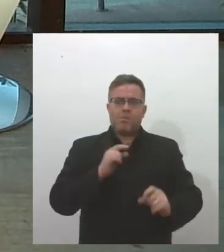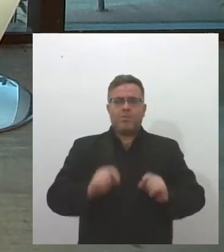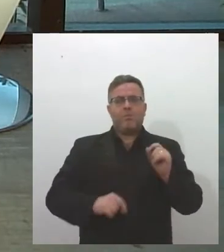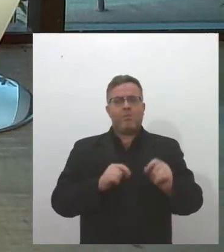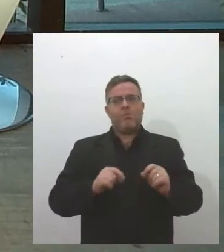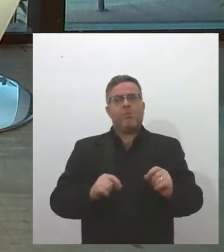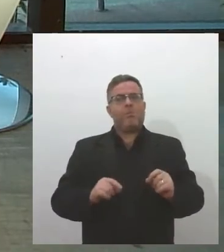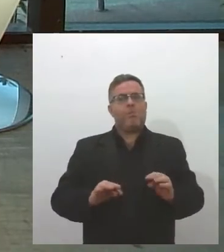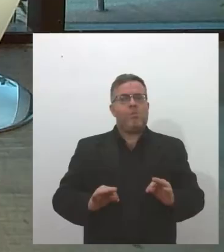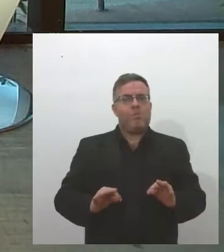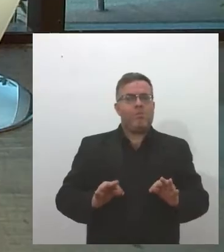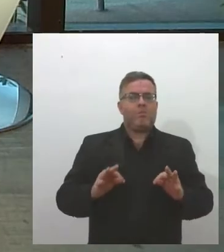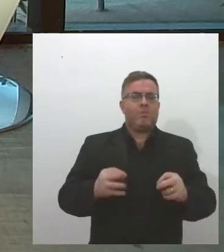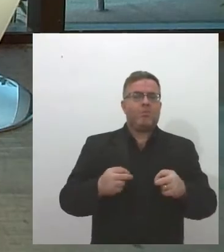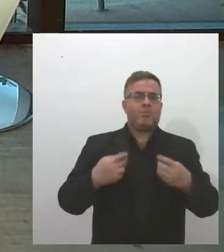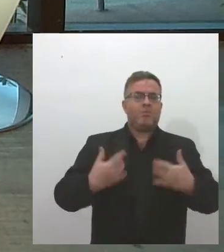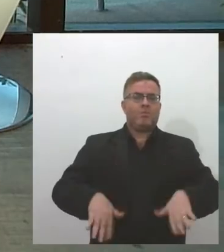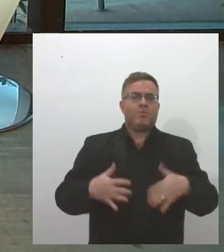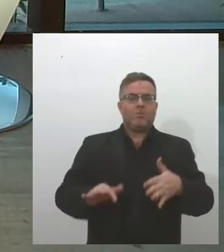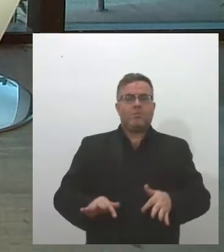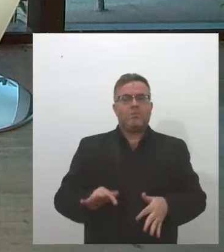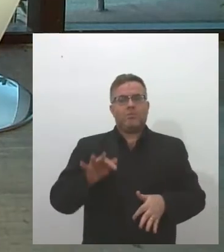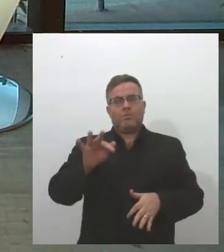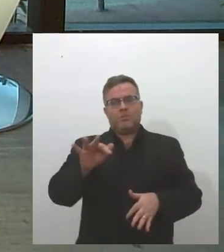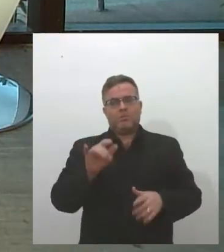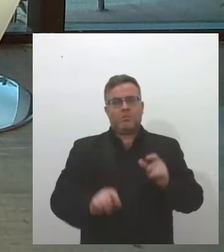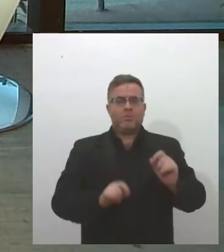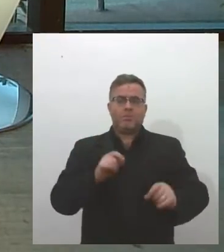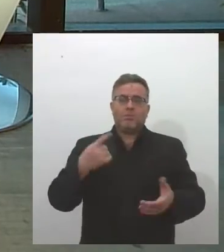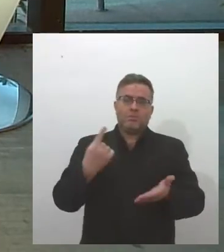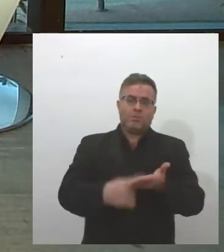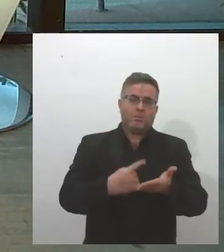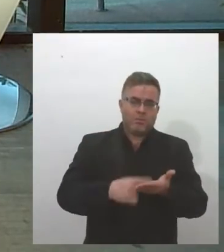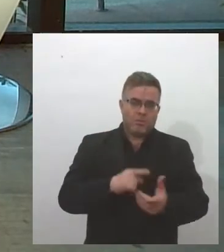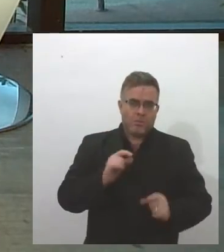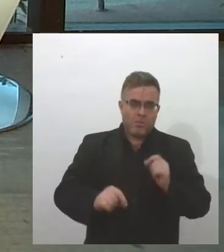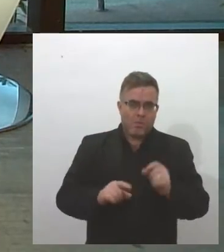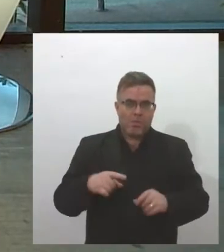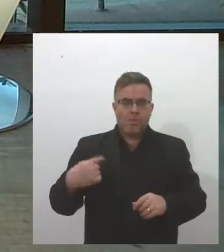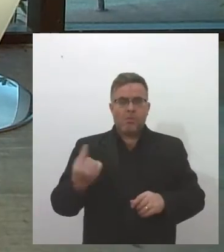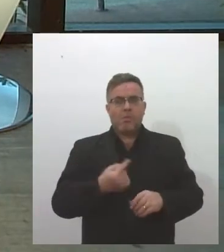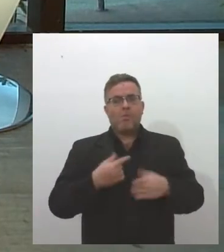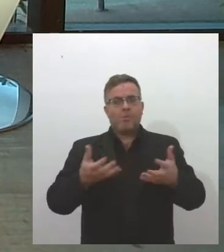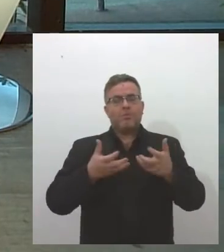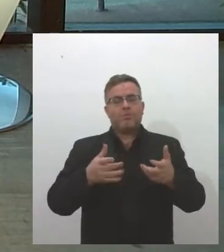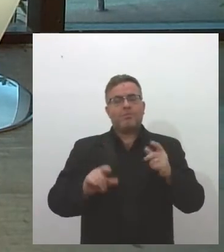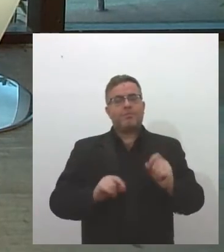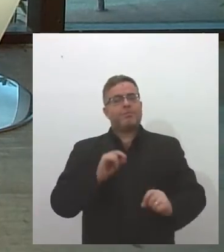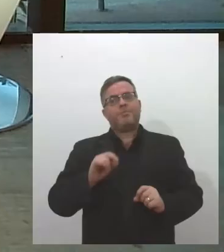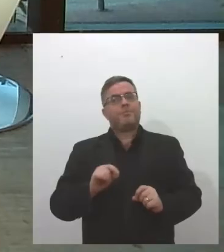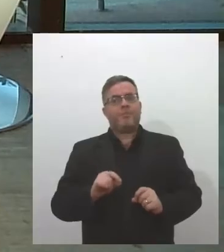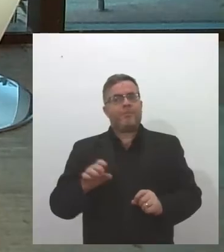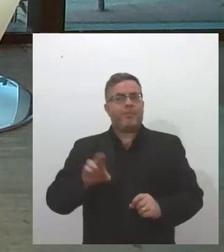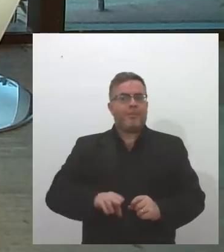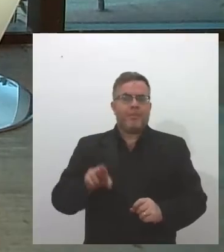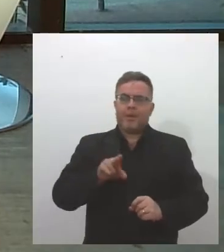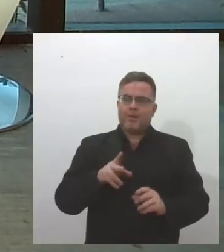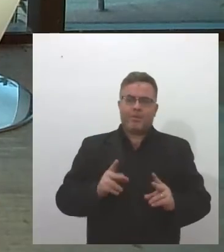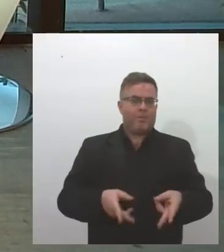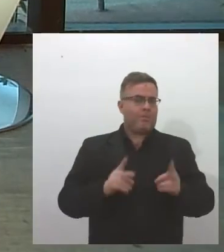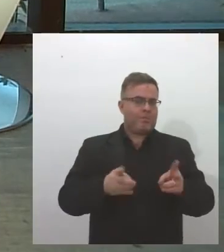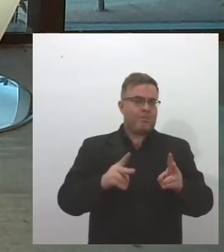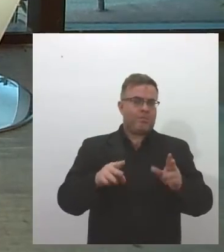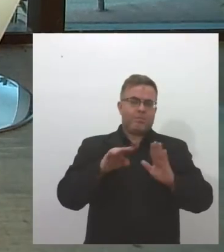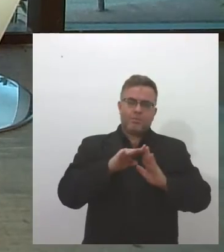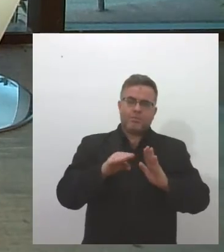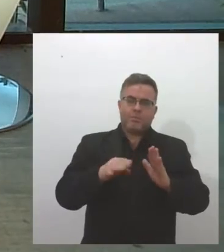no futuro, sim. Futuro próximo. Então, sim. É importante até que a gente também consuma menos, tente fazer um racionamento em